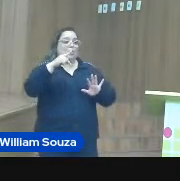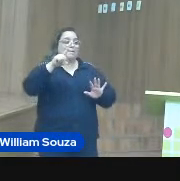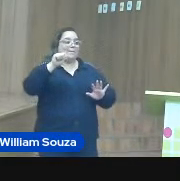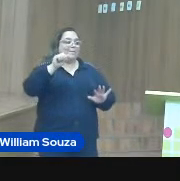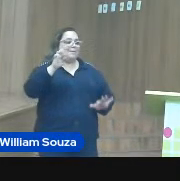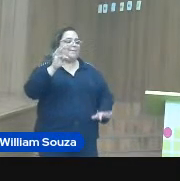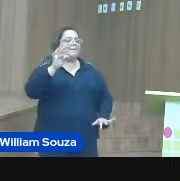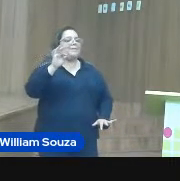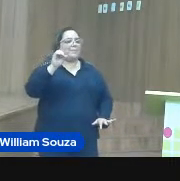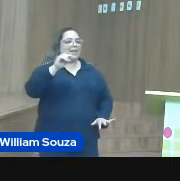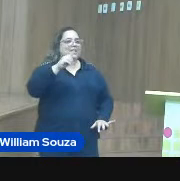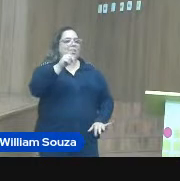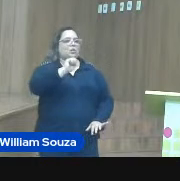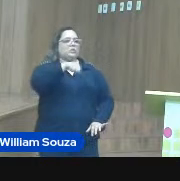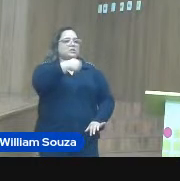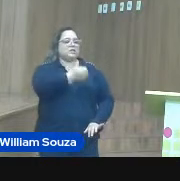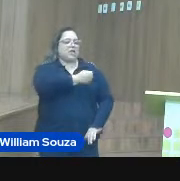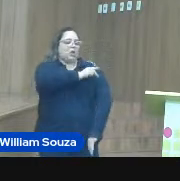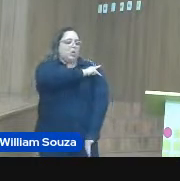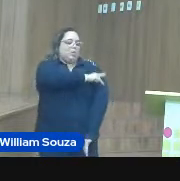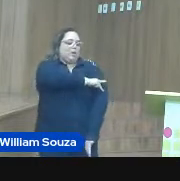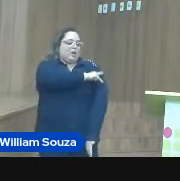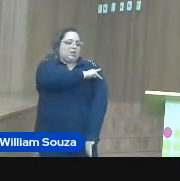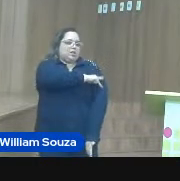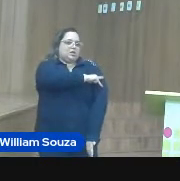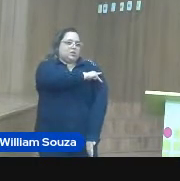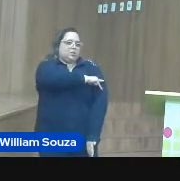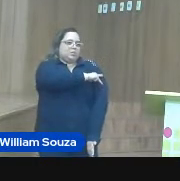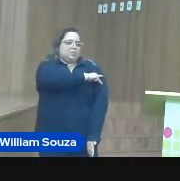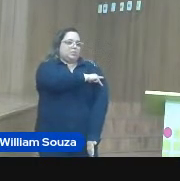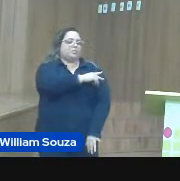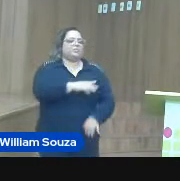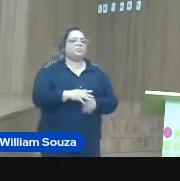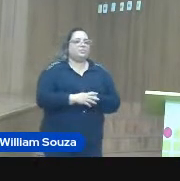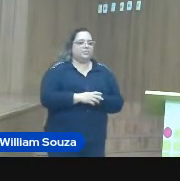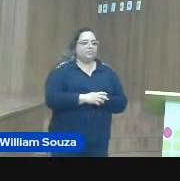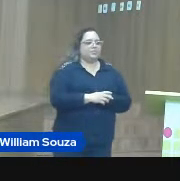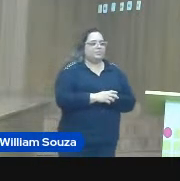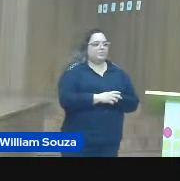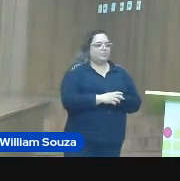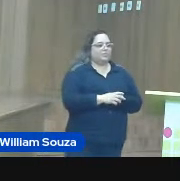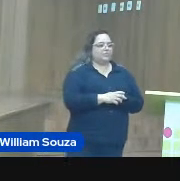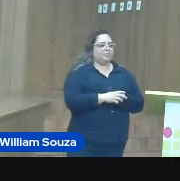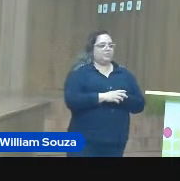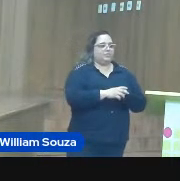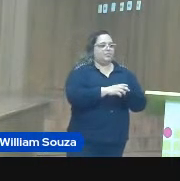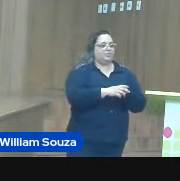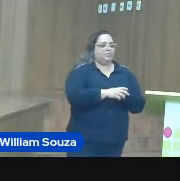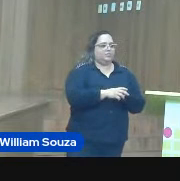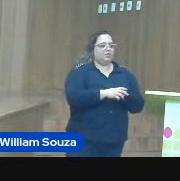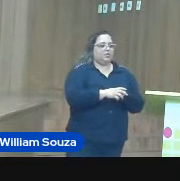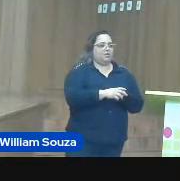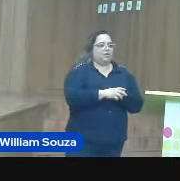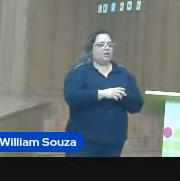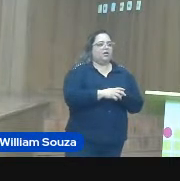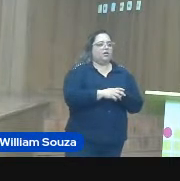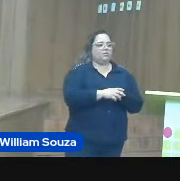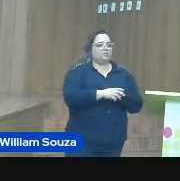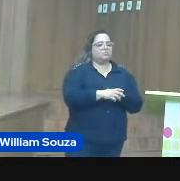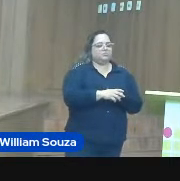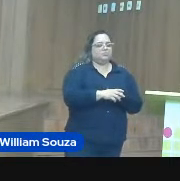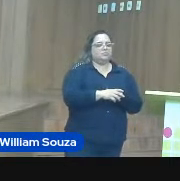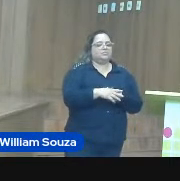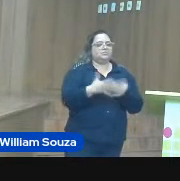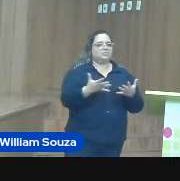matemática como um corpo de conhecimento que mora no mundo da verdade, um mundo anterior à humanidade. É como